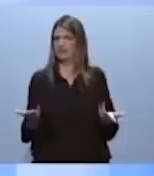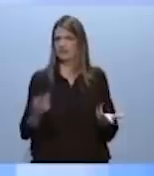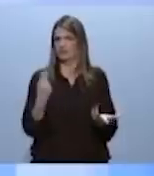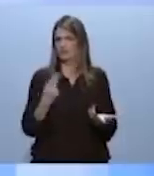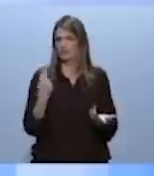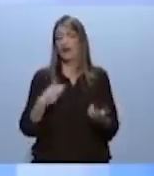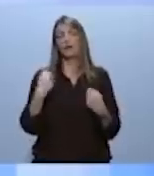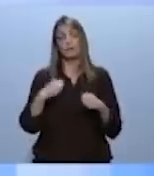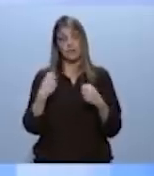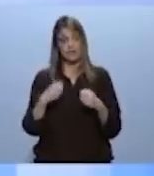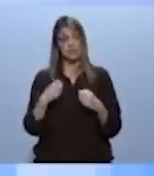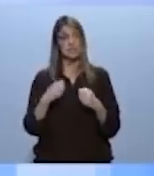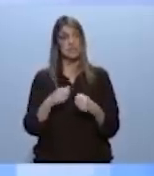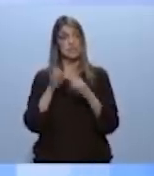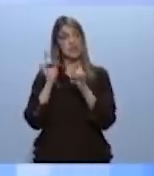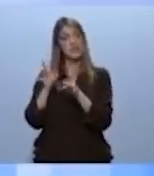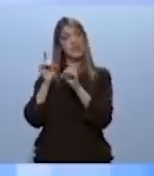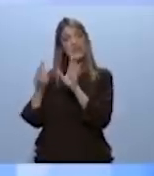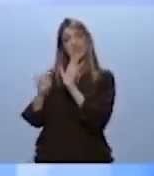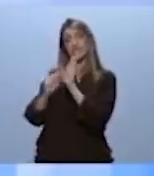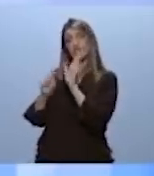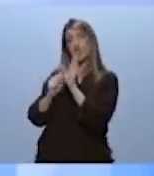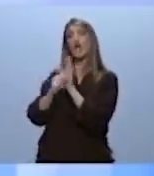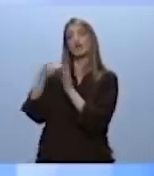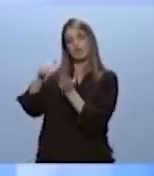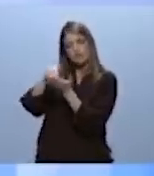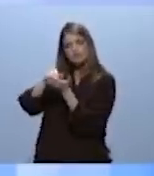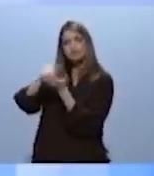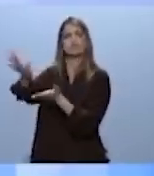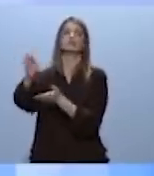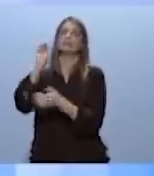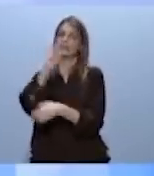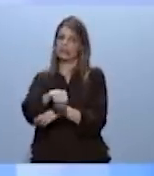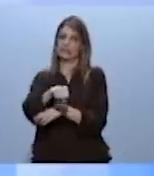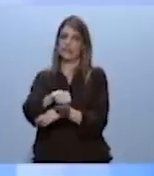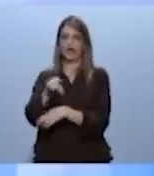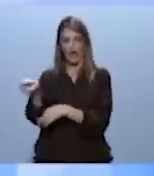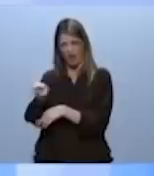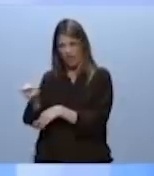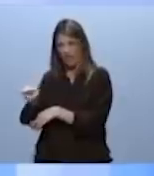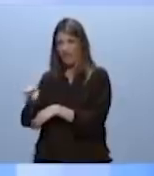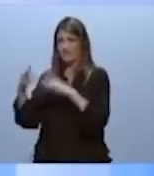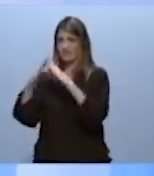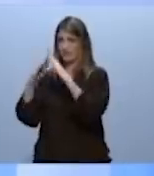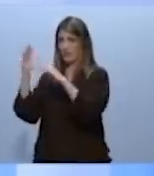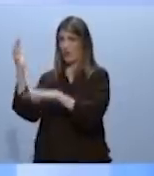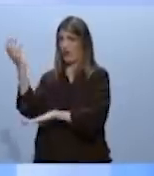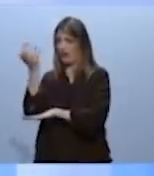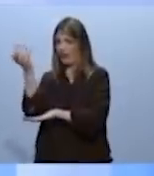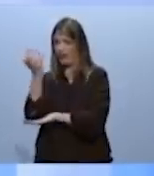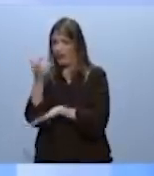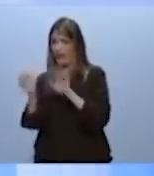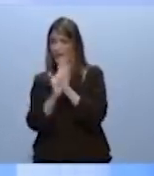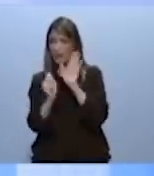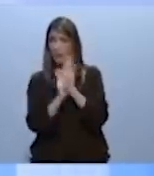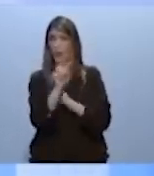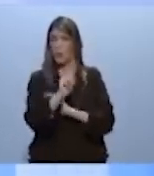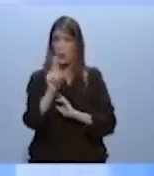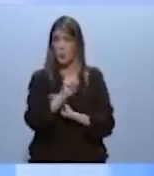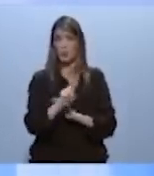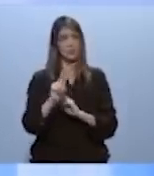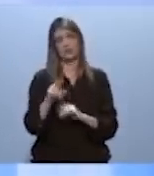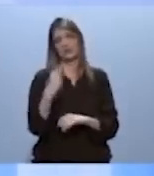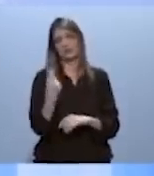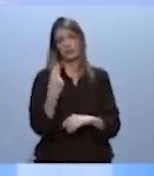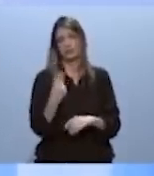incomodar o traficante isso se faz tanto com ação coordenada GCM quanto também com plano diretor para que a iniciativa privada